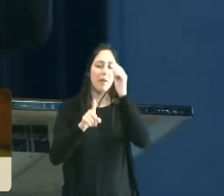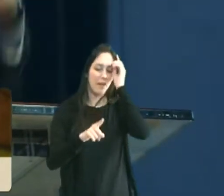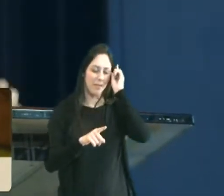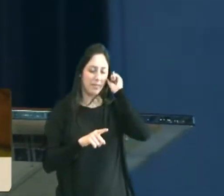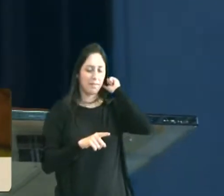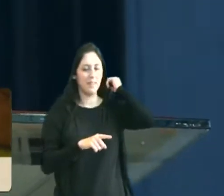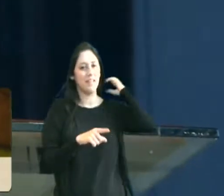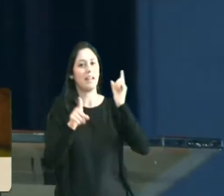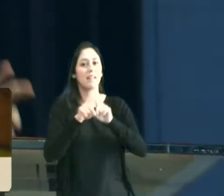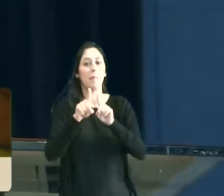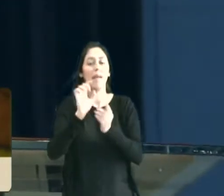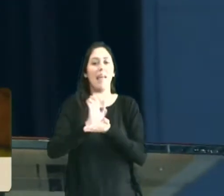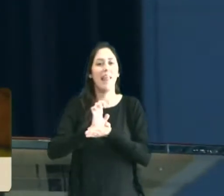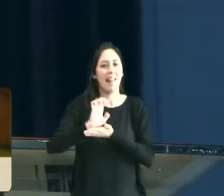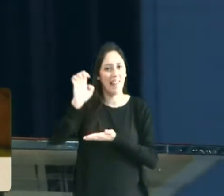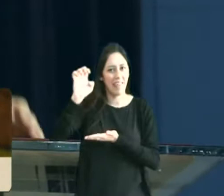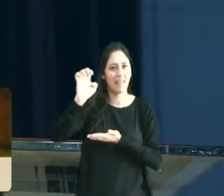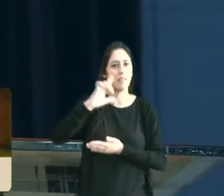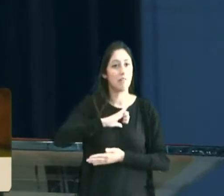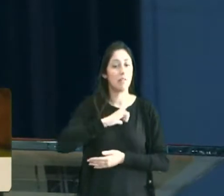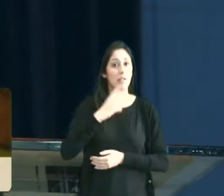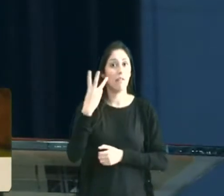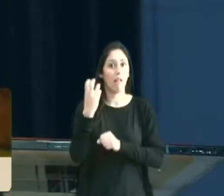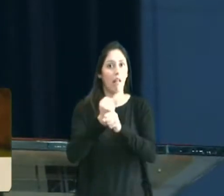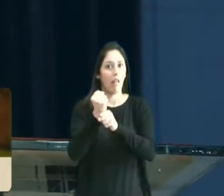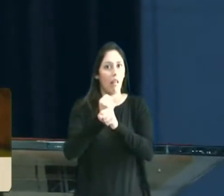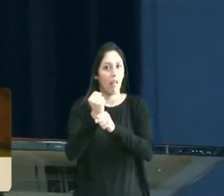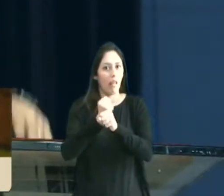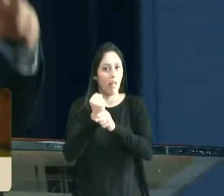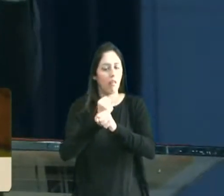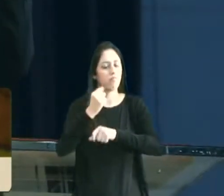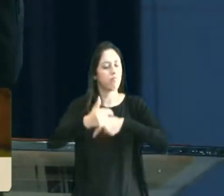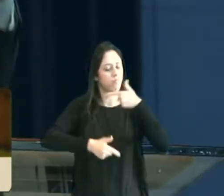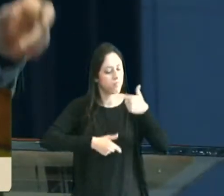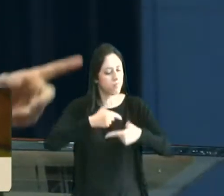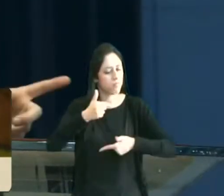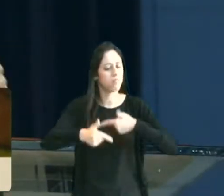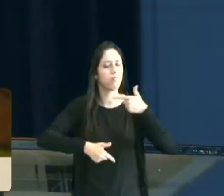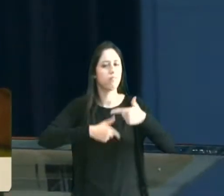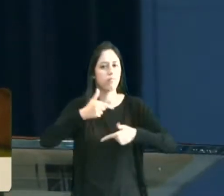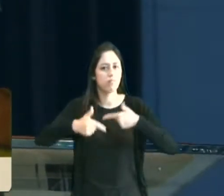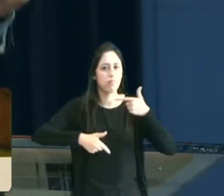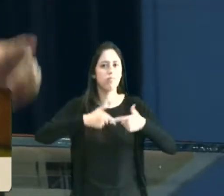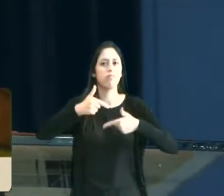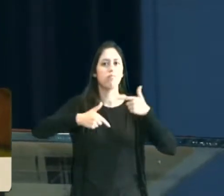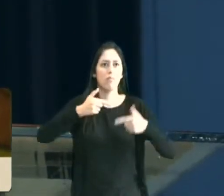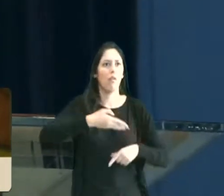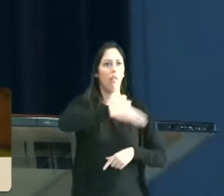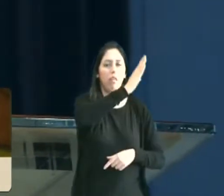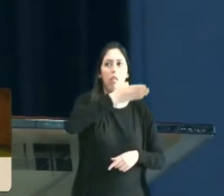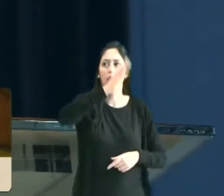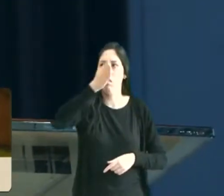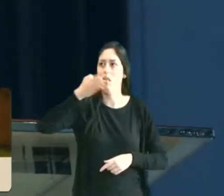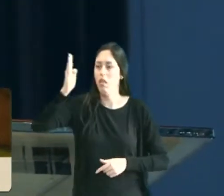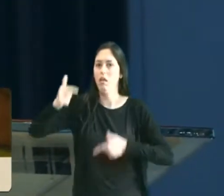trabalhou 3 anos e meio, parou de chover, fugindo para tudo que é